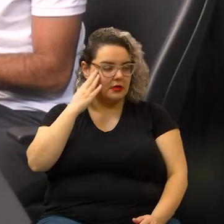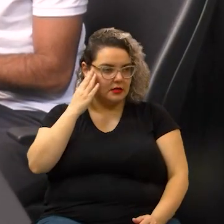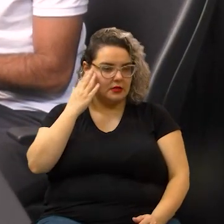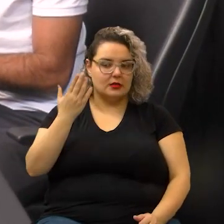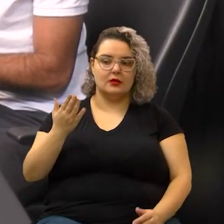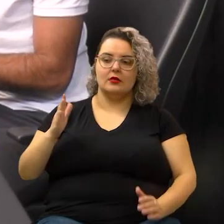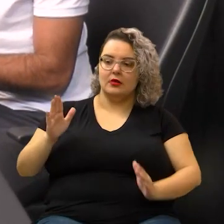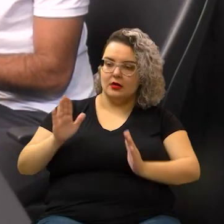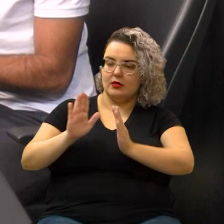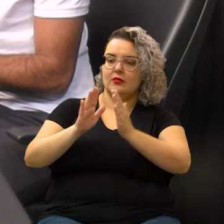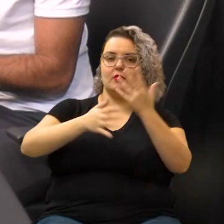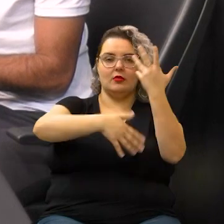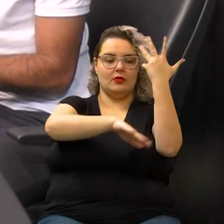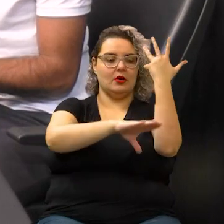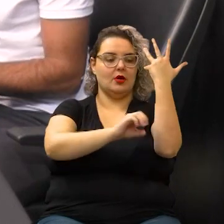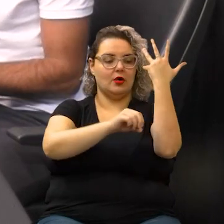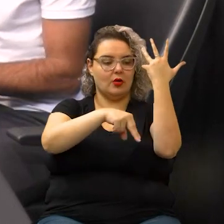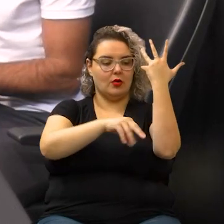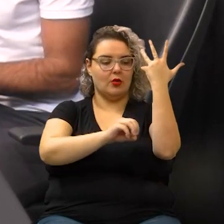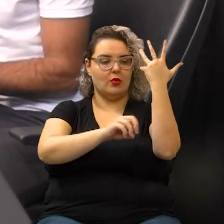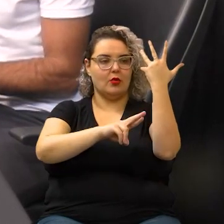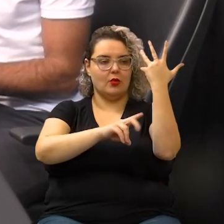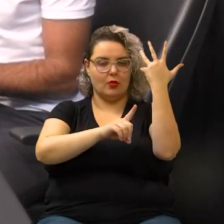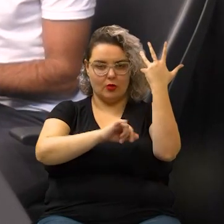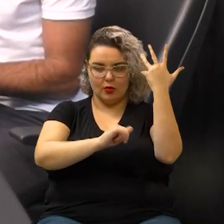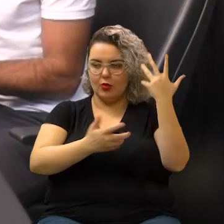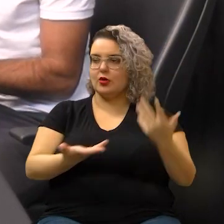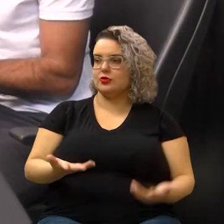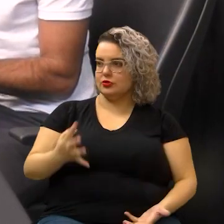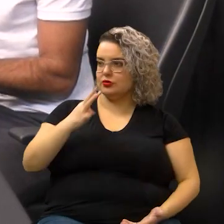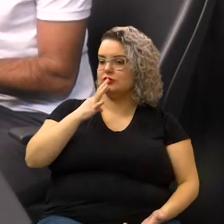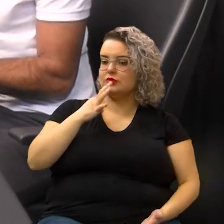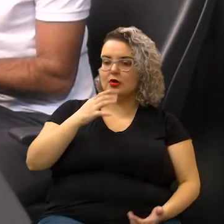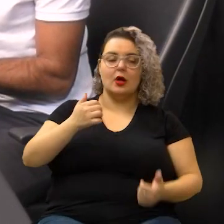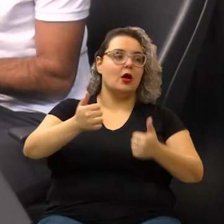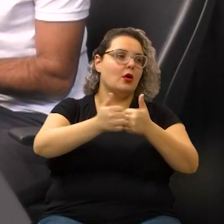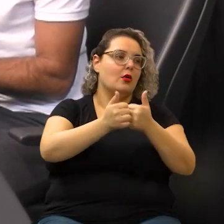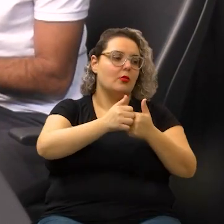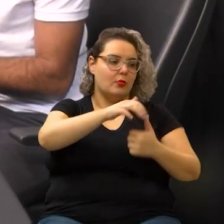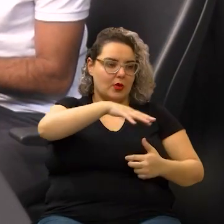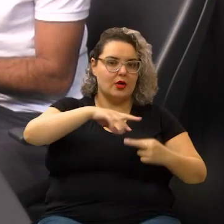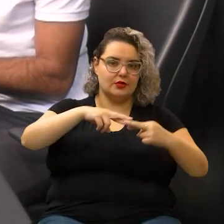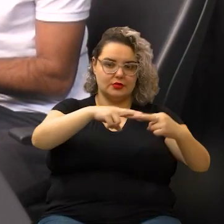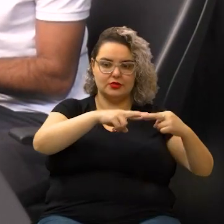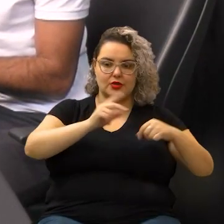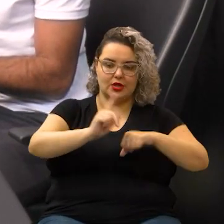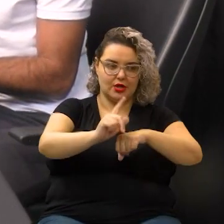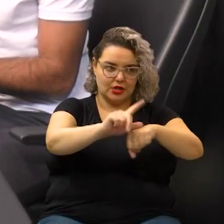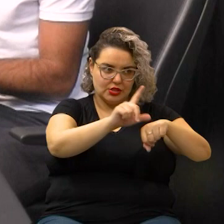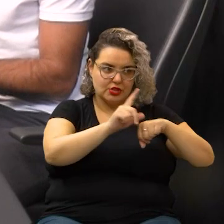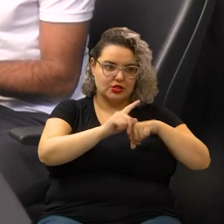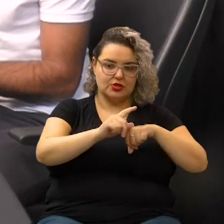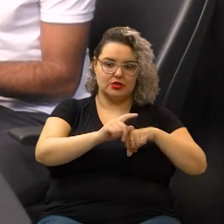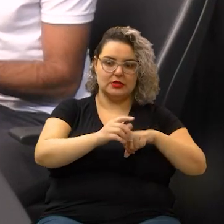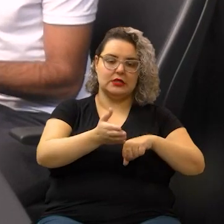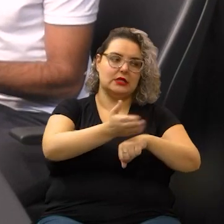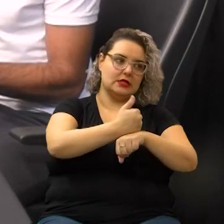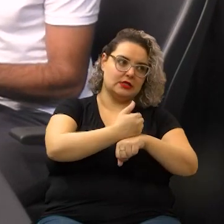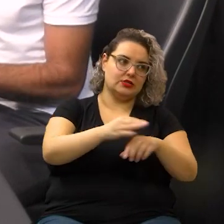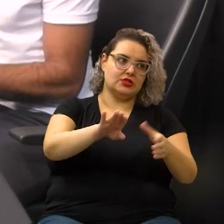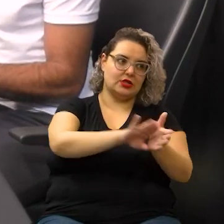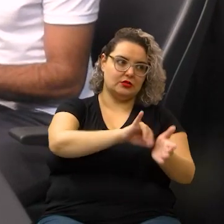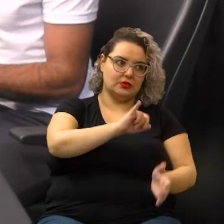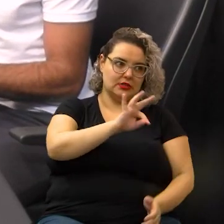ele fica frente à Praça da Concórdia. Tá. A praça bem conhecida ali perto do ali daquela rede de comércio ali do distrito, antes de chegar